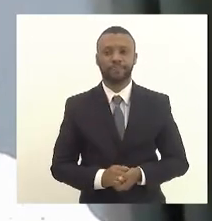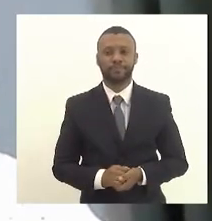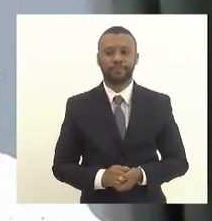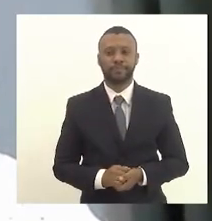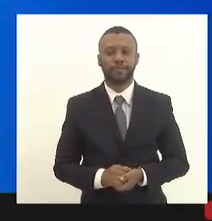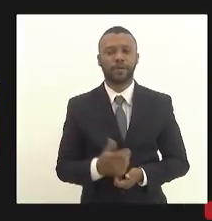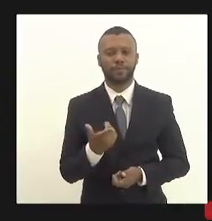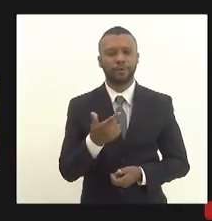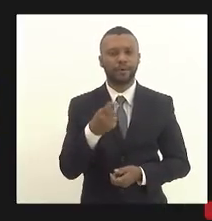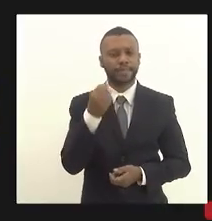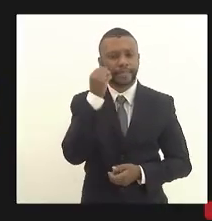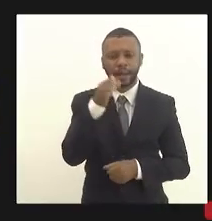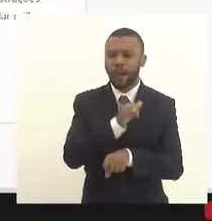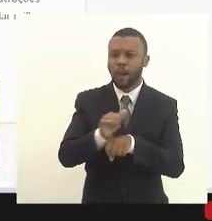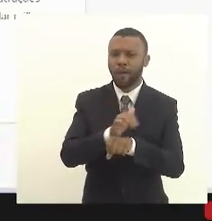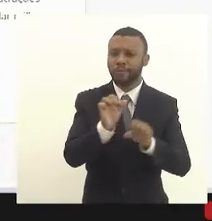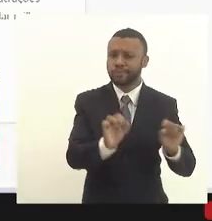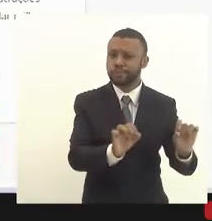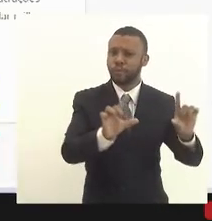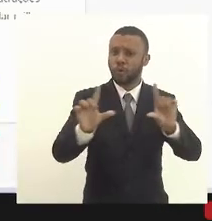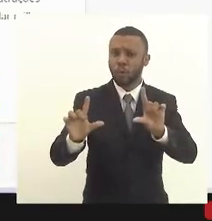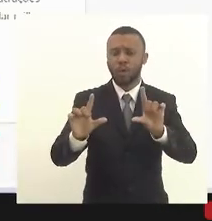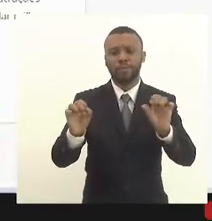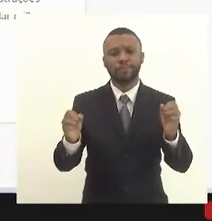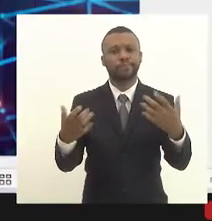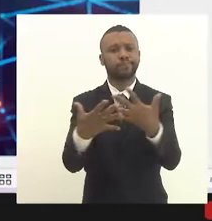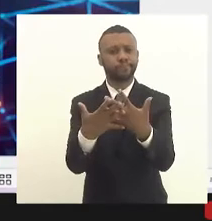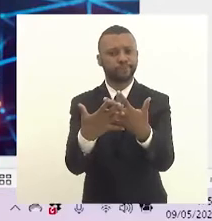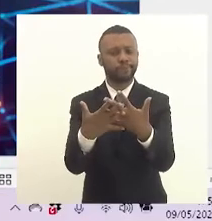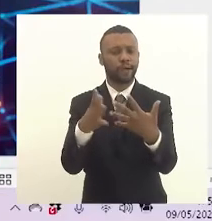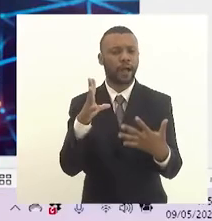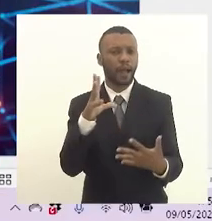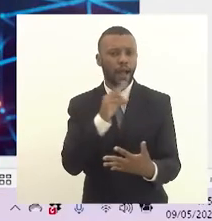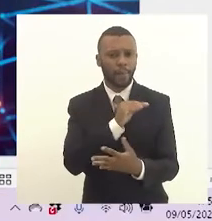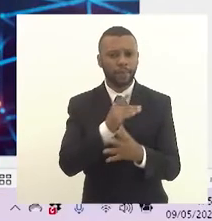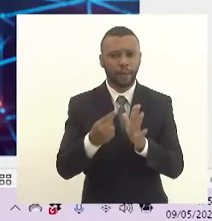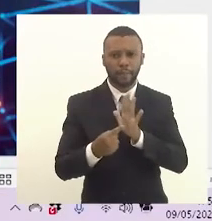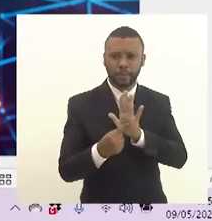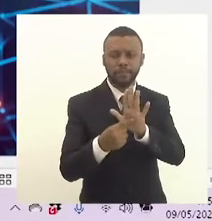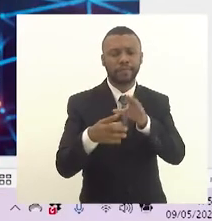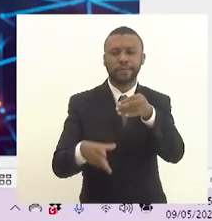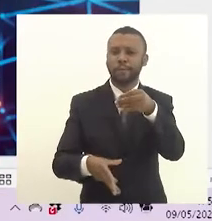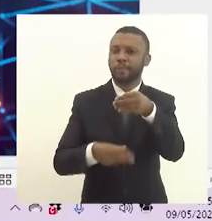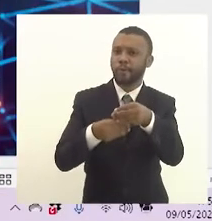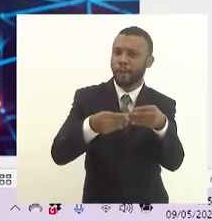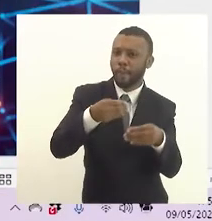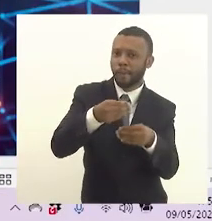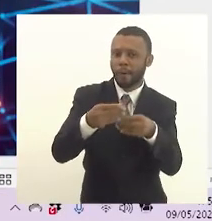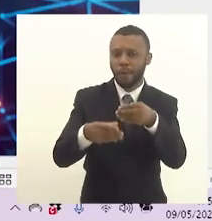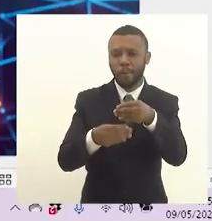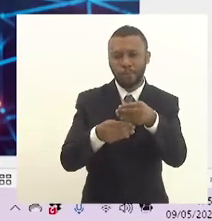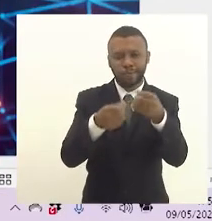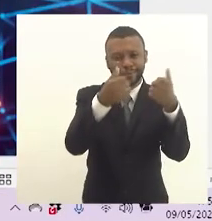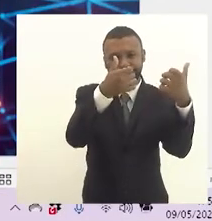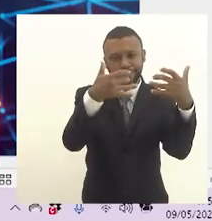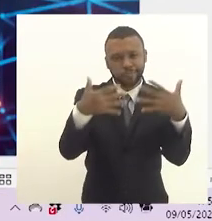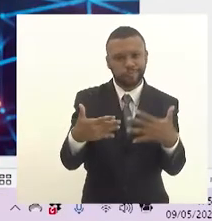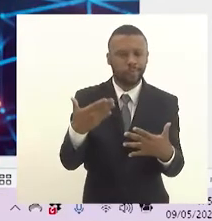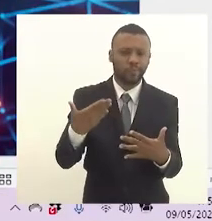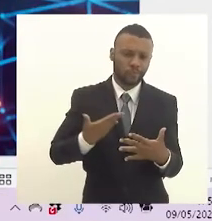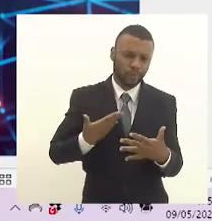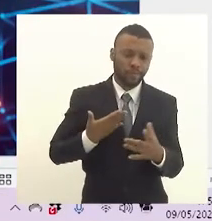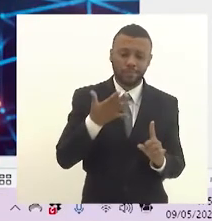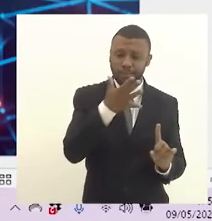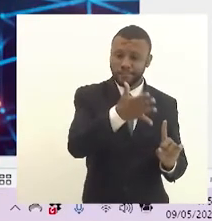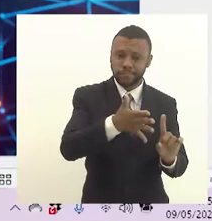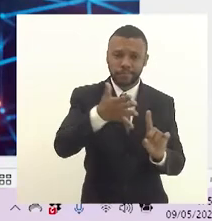minha tela para uma rápida apresentação, que vai ser bem complementar ao que já foi tecido aí pelos meus colegas, tá? Que inclusive falaram